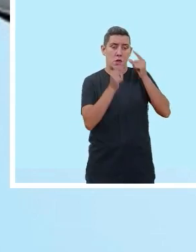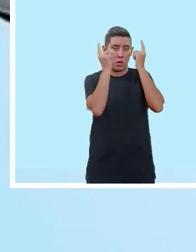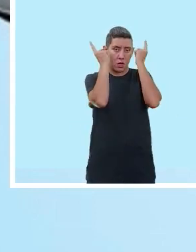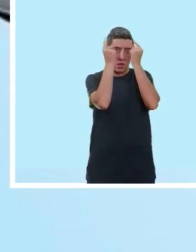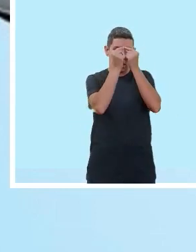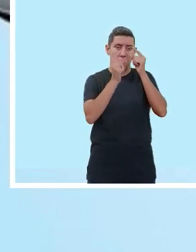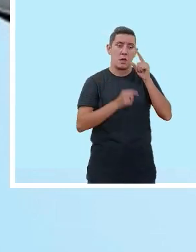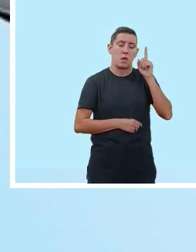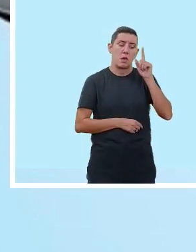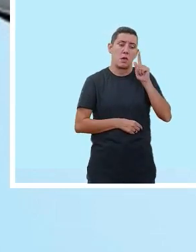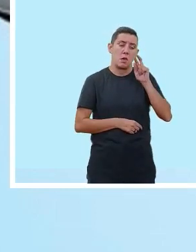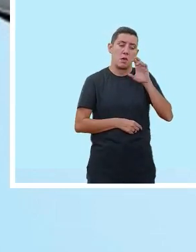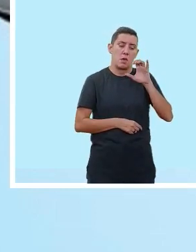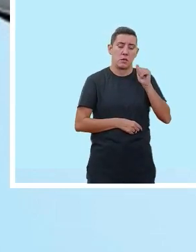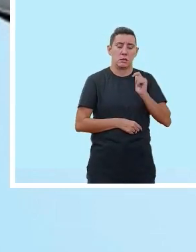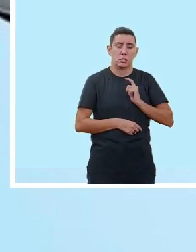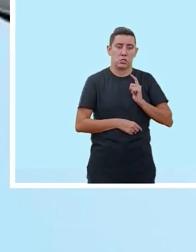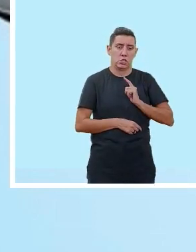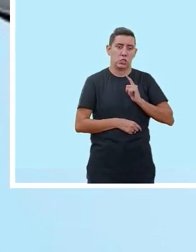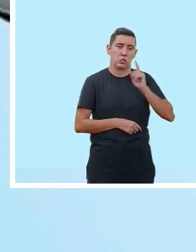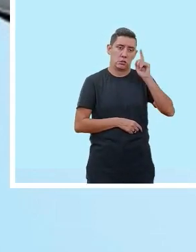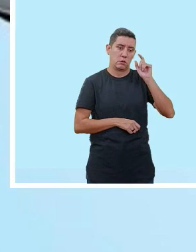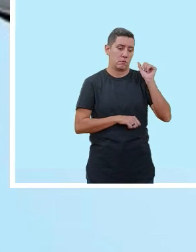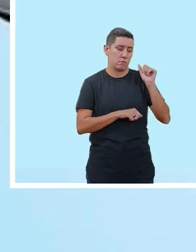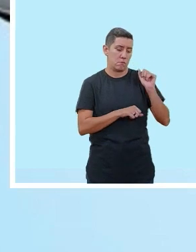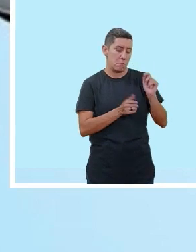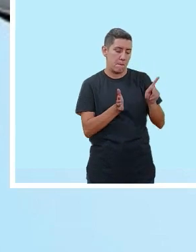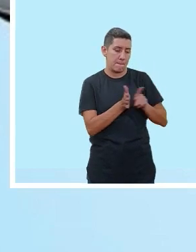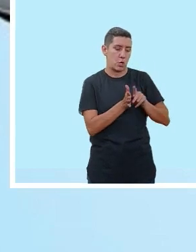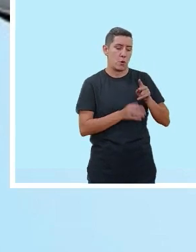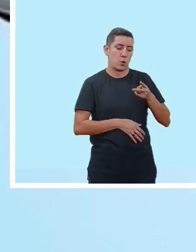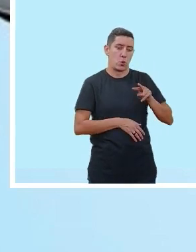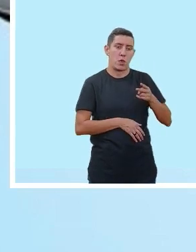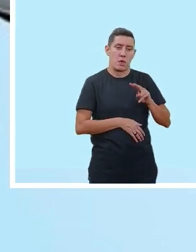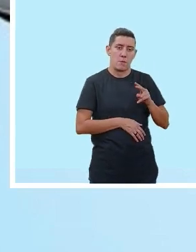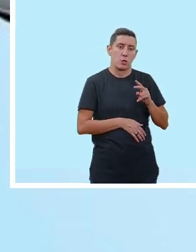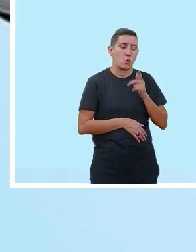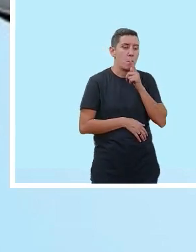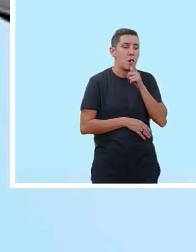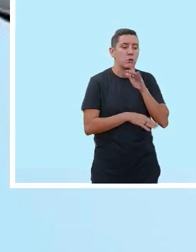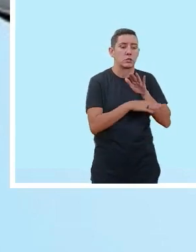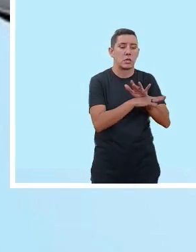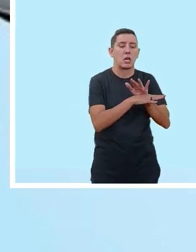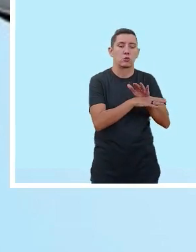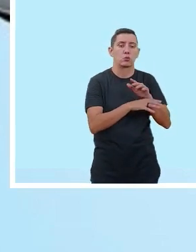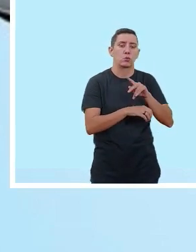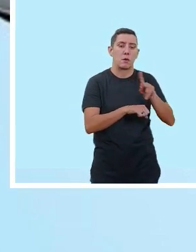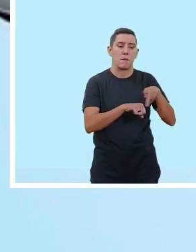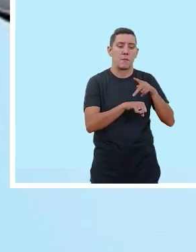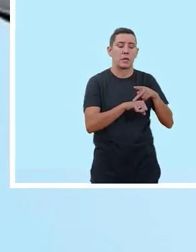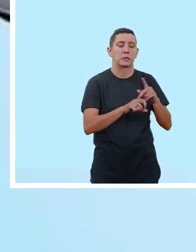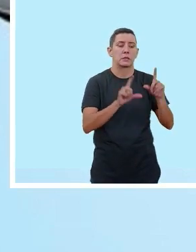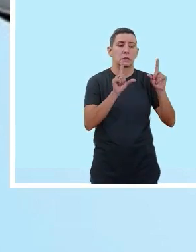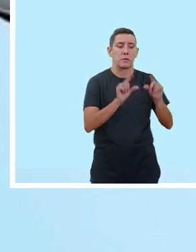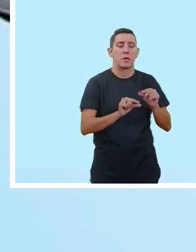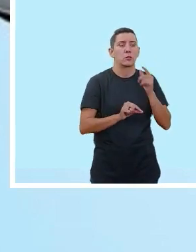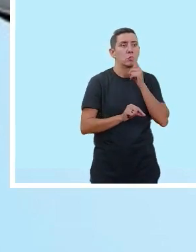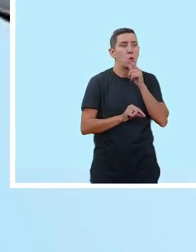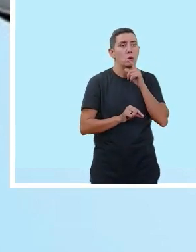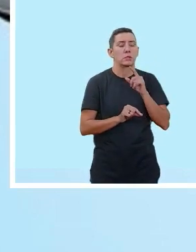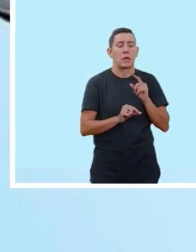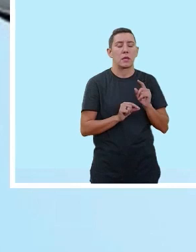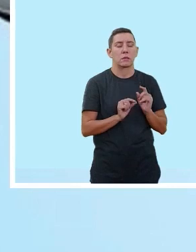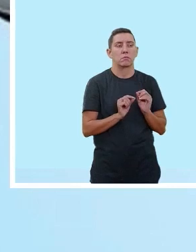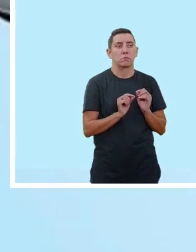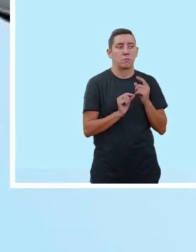Huawei proporciona tecnologias para realmente ajudar os seus clientes a atingir a